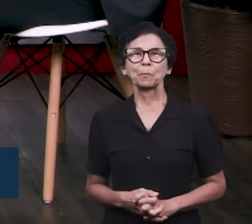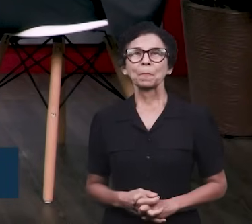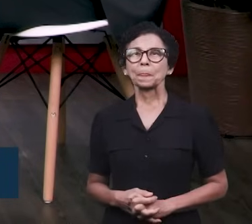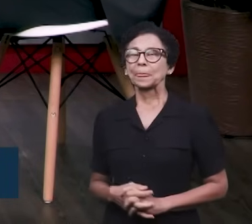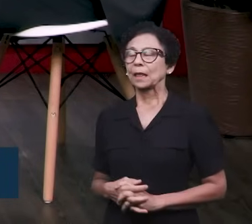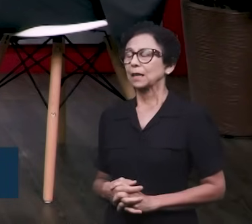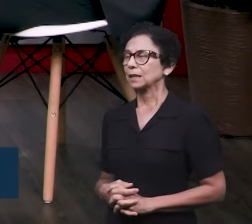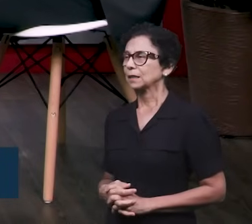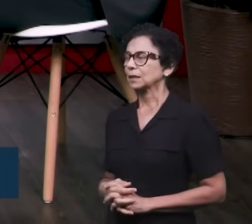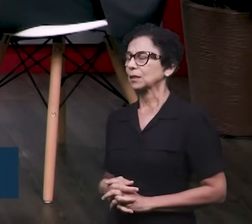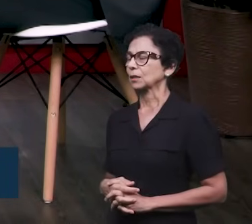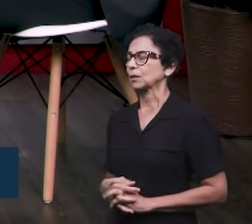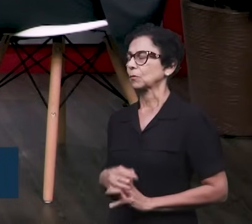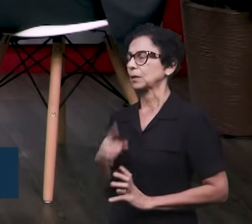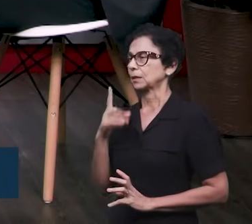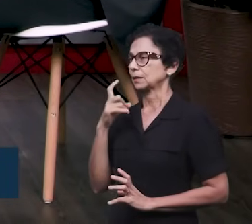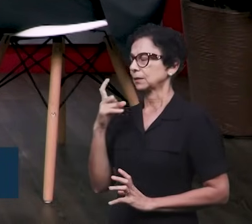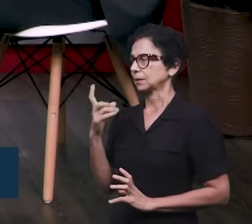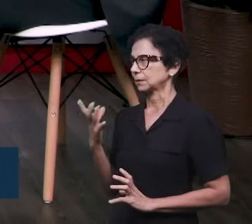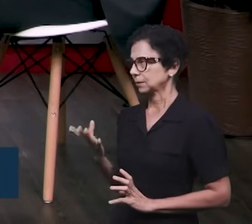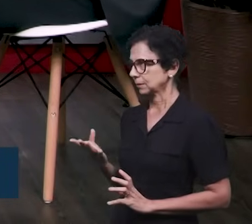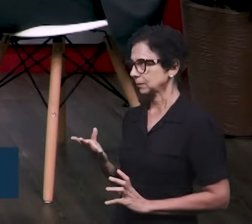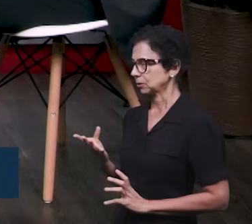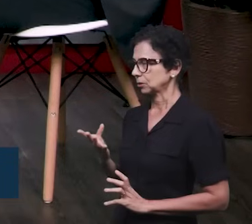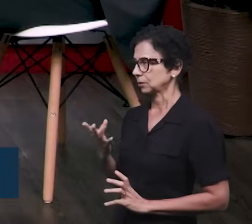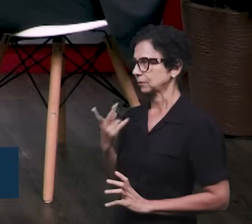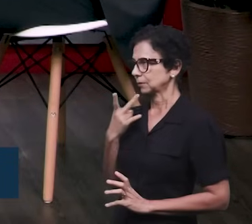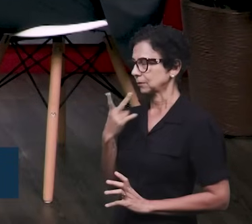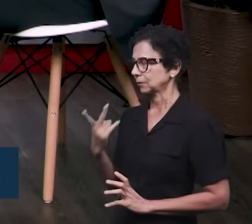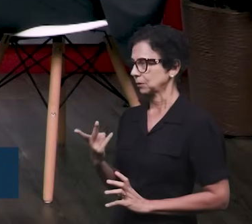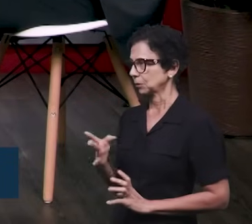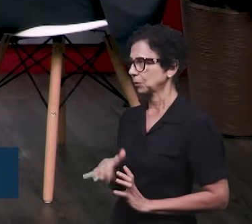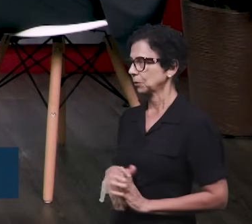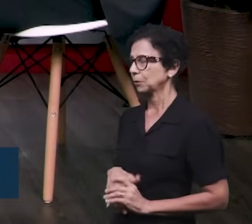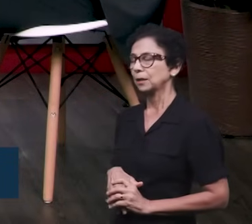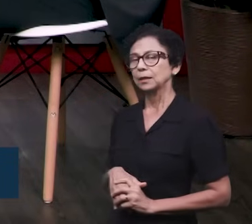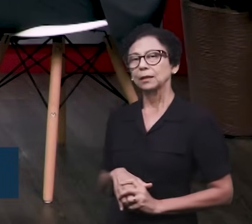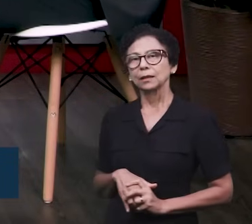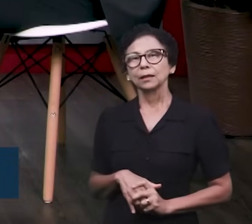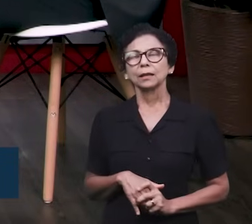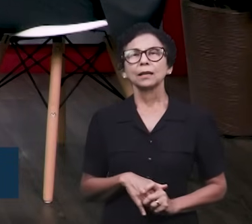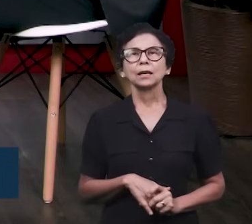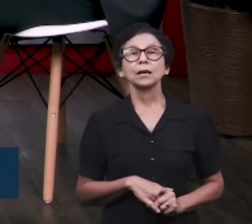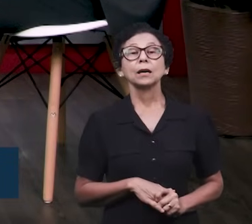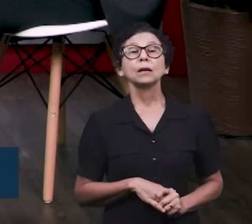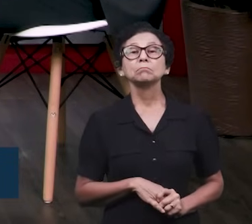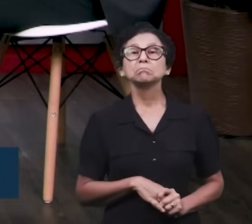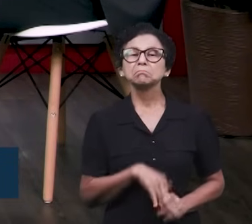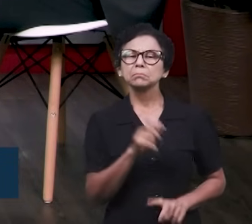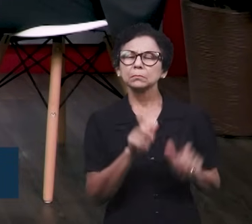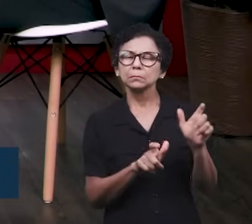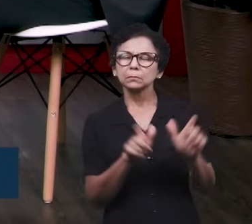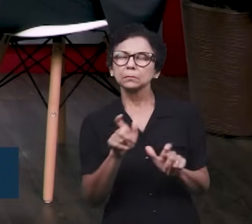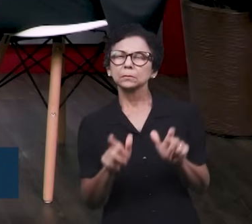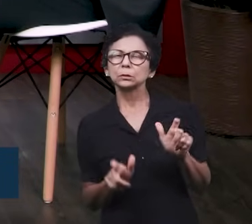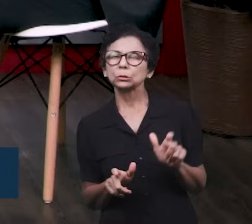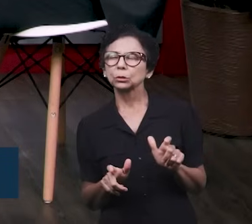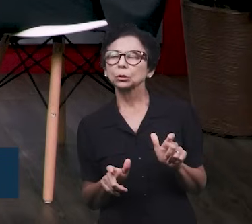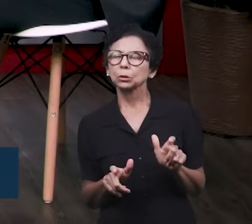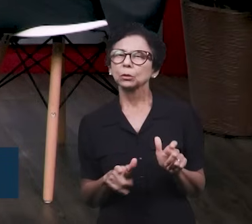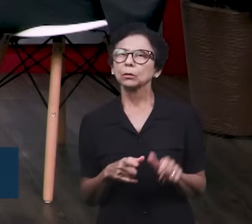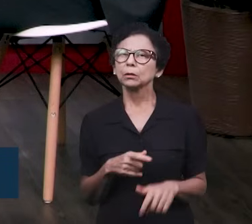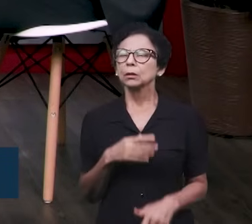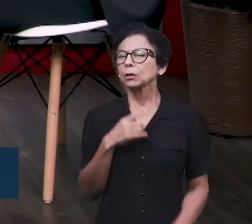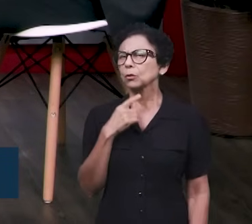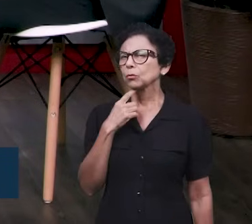Pastora Adaíso, é interessante, você colocou muito bem, que muitas pessoas têm dúvidas,